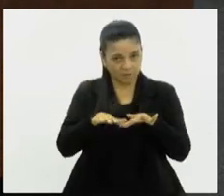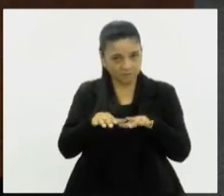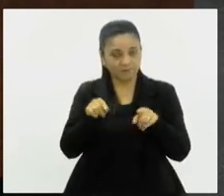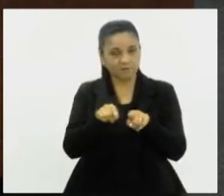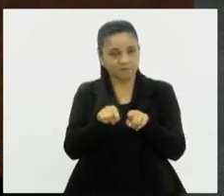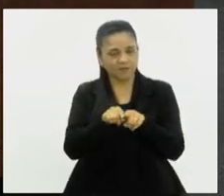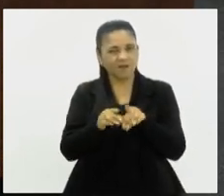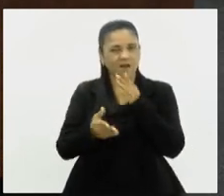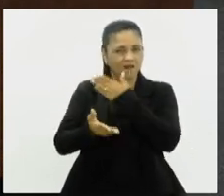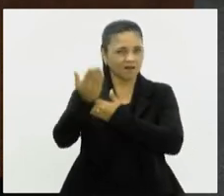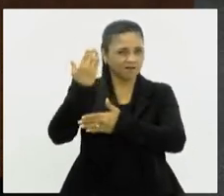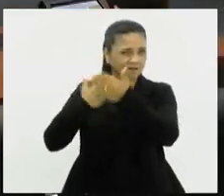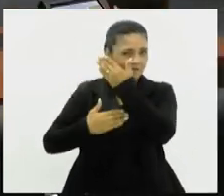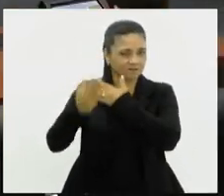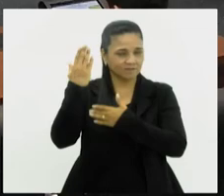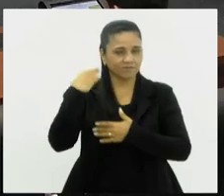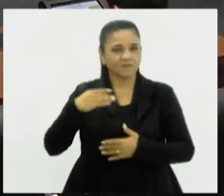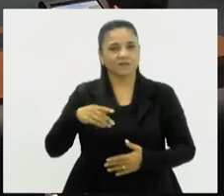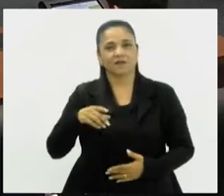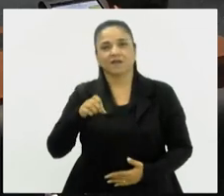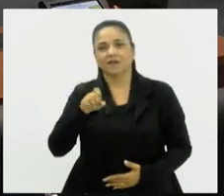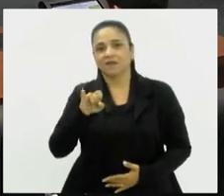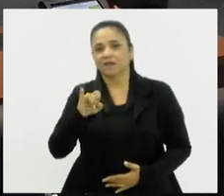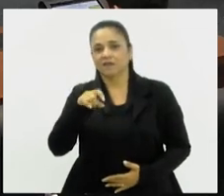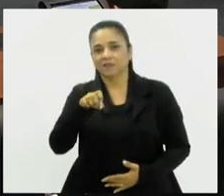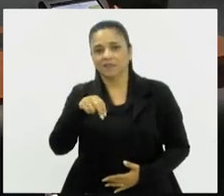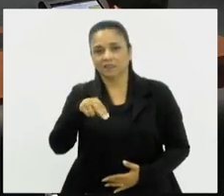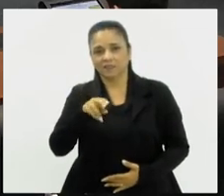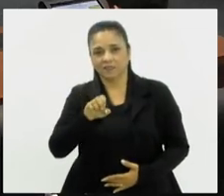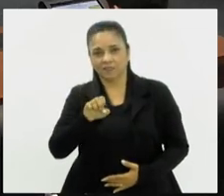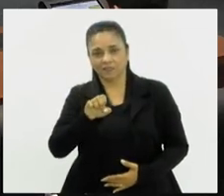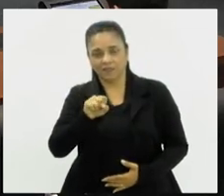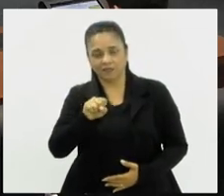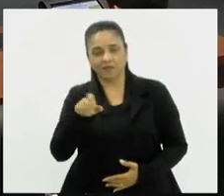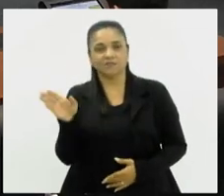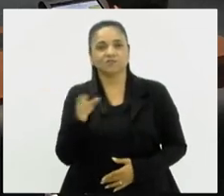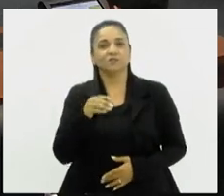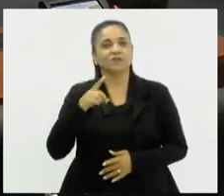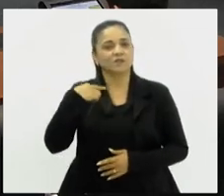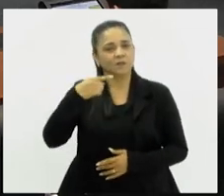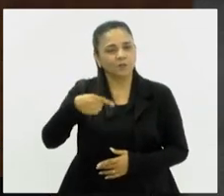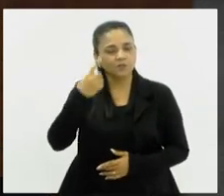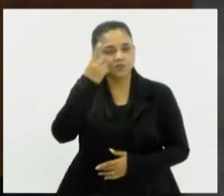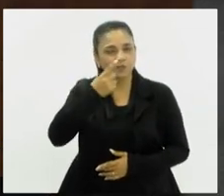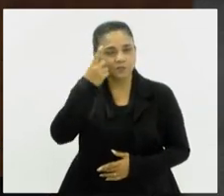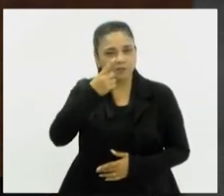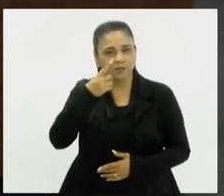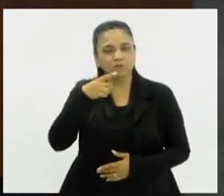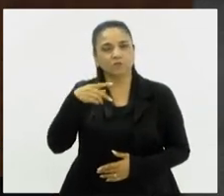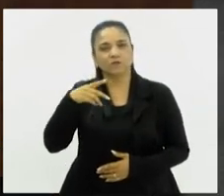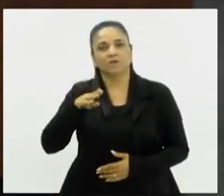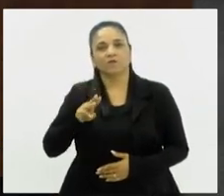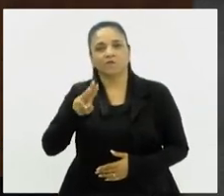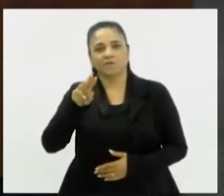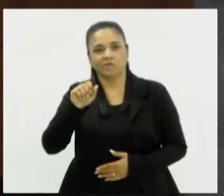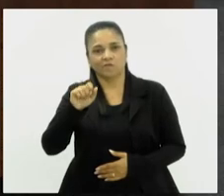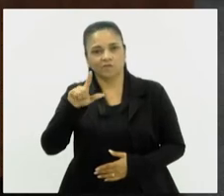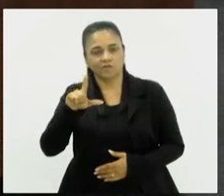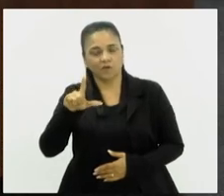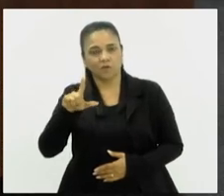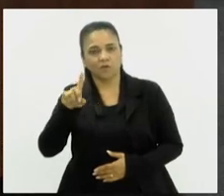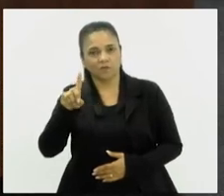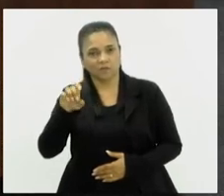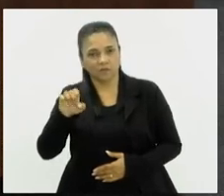tempo da Inês Pandeló e depois do deputado Valdec. É uma economia solidária, é algo muito importante,